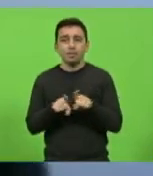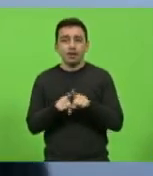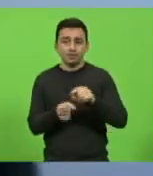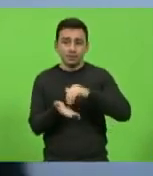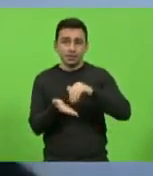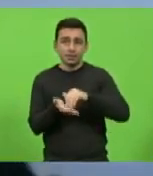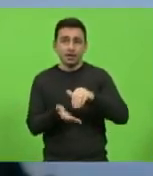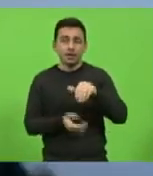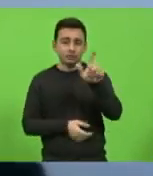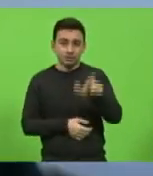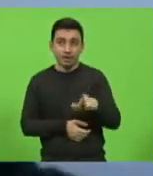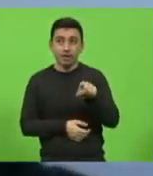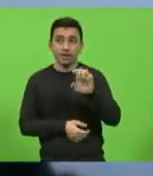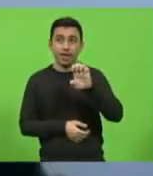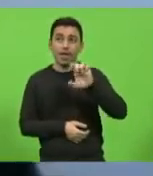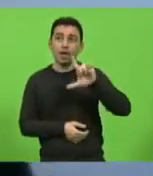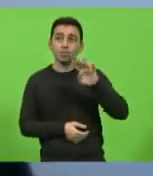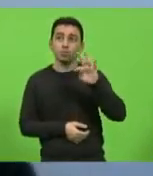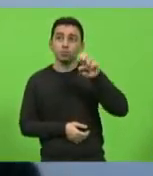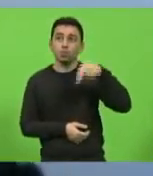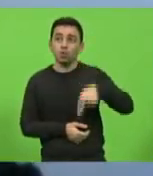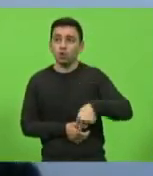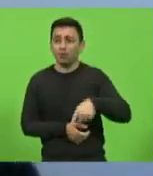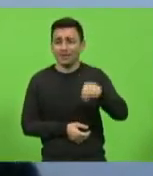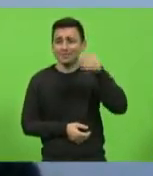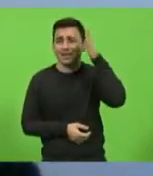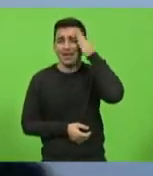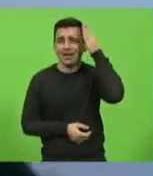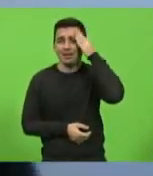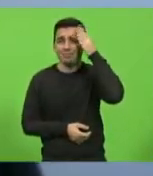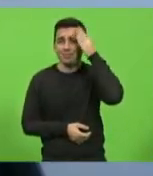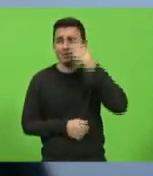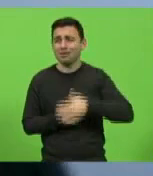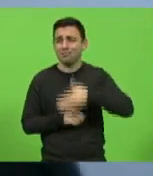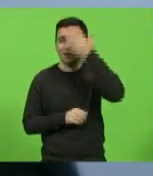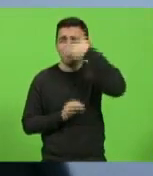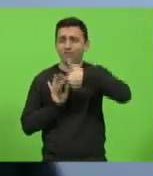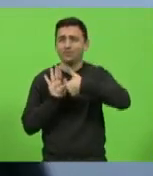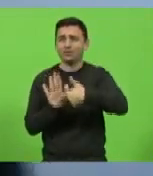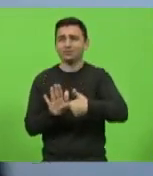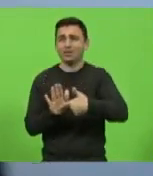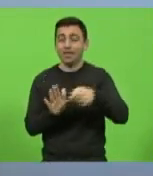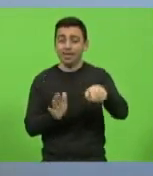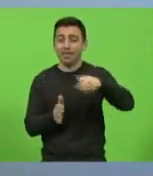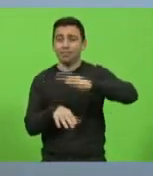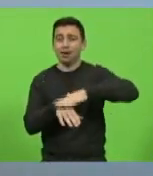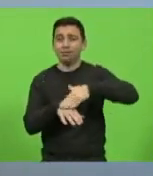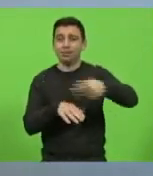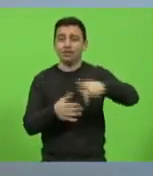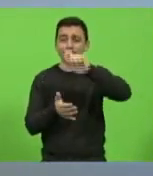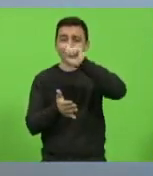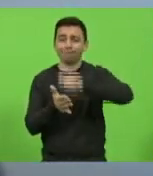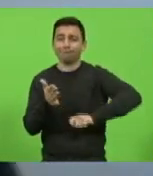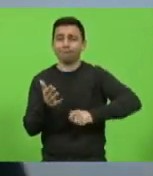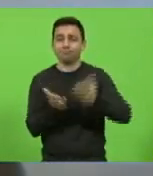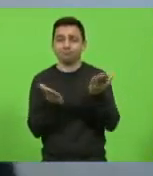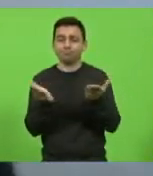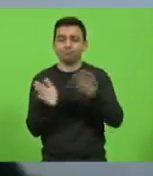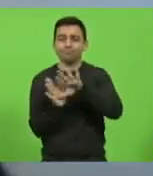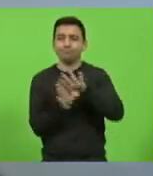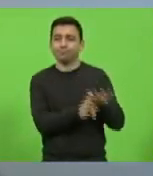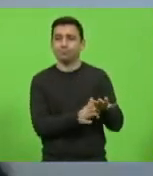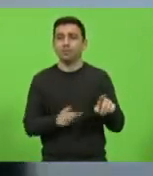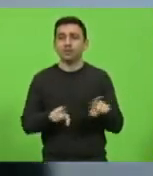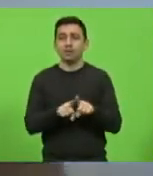senhor Elton Zeferino, é incontestável, pois além de ter assinado a dispensa de licitação, abordou